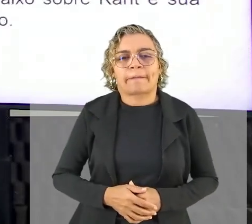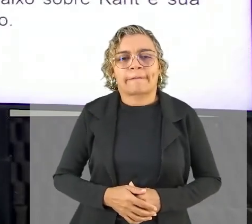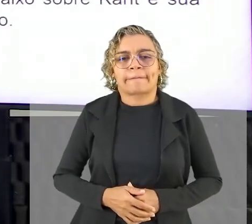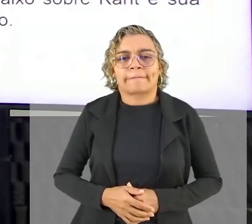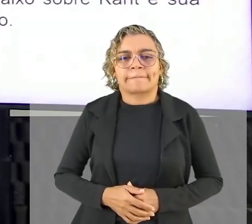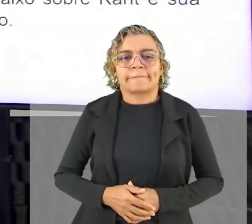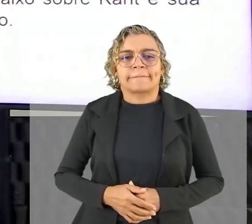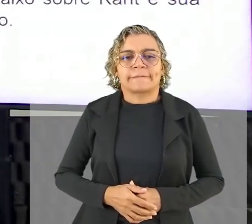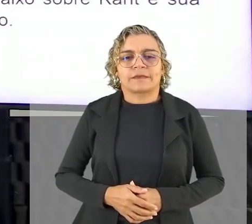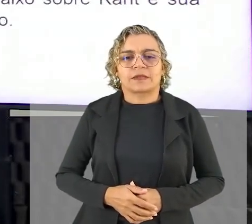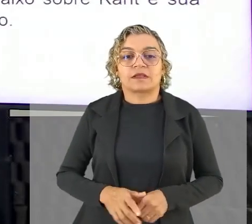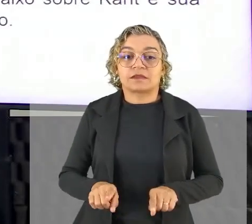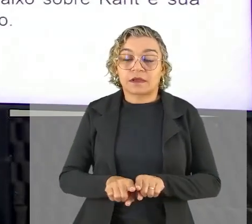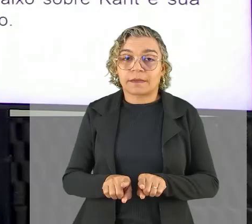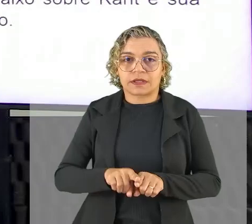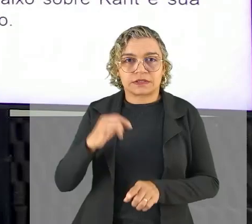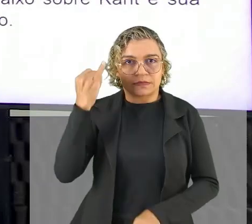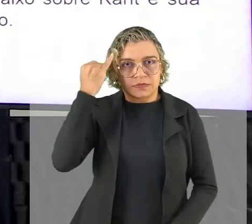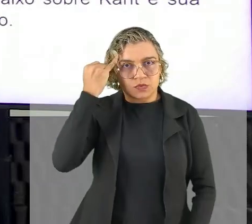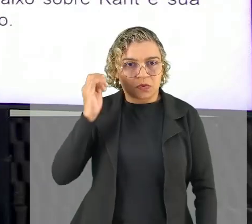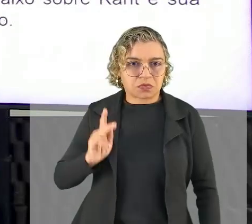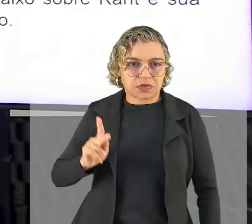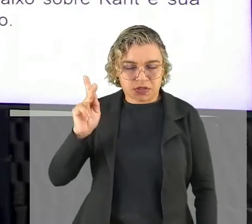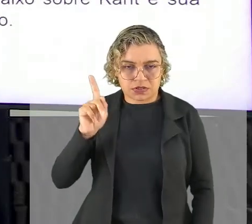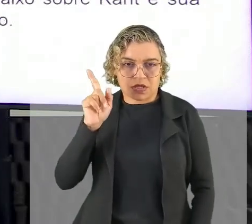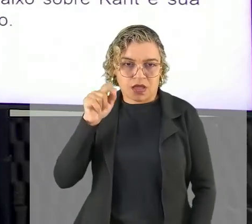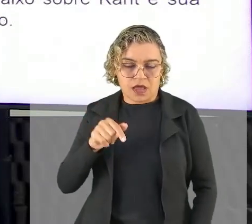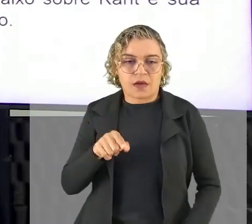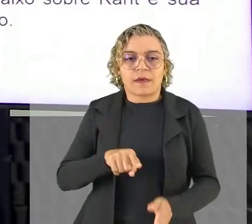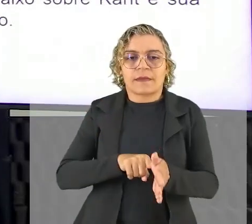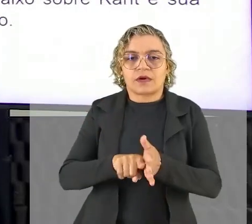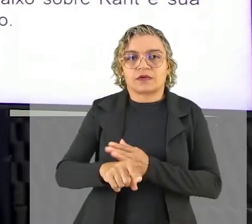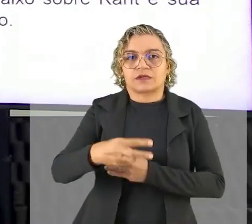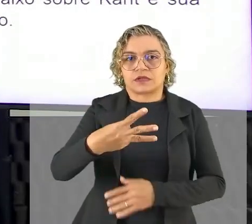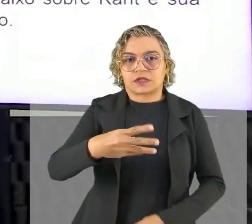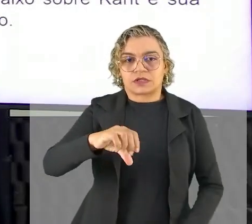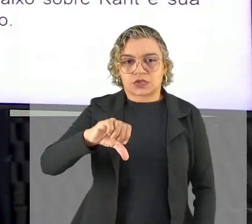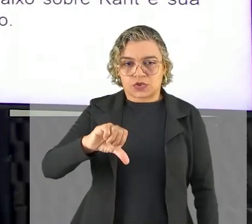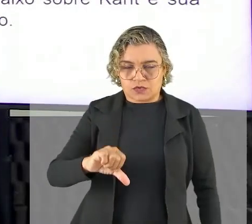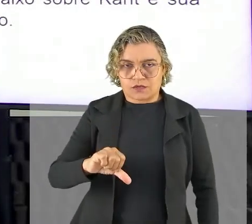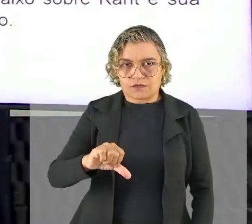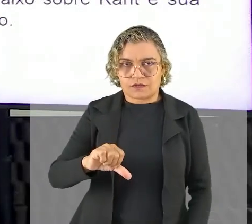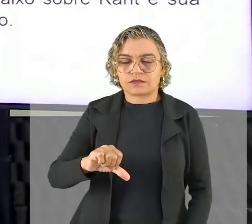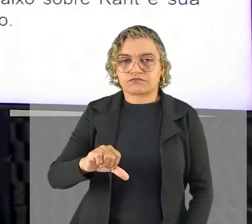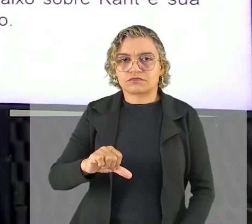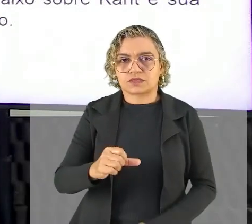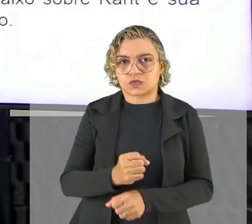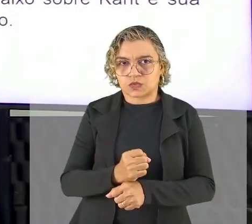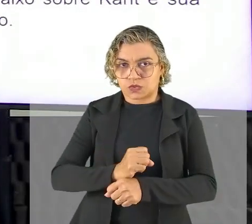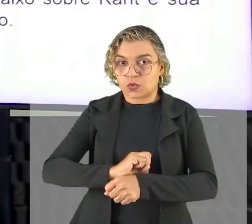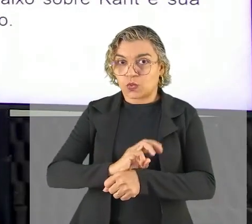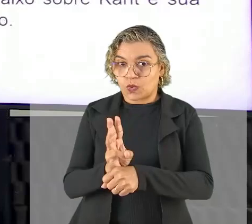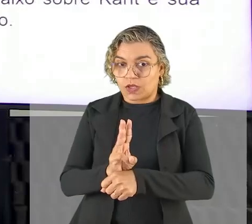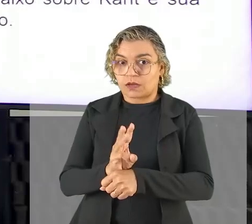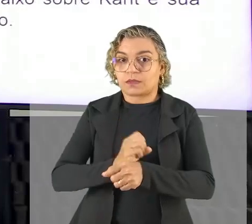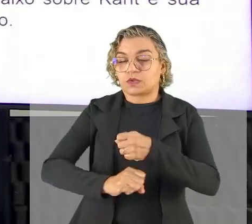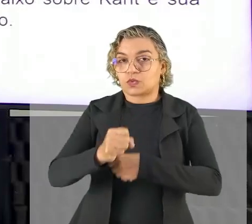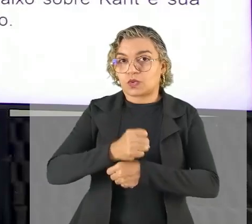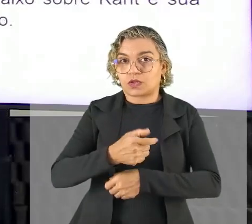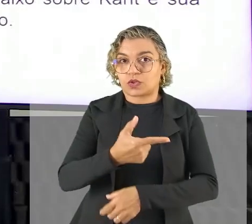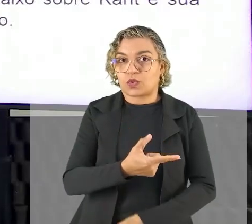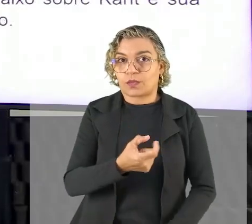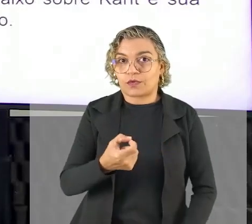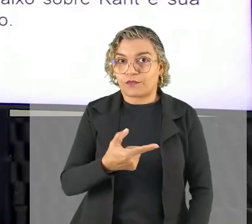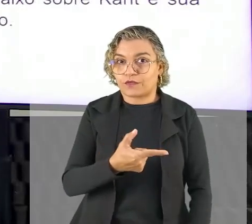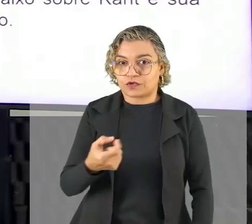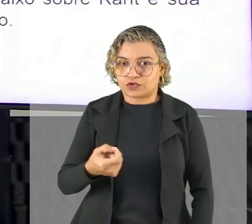sobre o Immanuel Kant. Essa aqui é uma questão de número 39, ela é uma questão da UEMA de